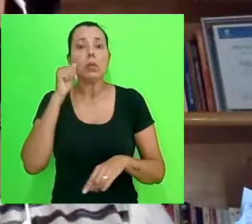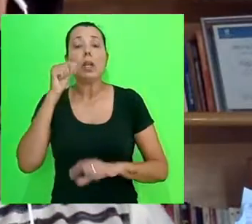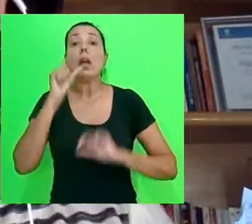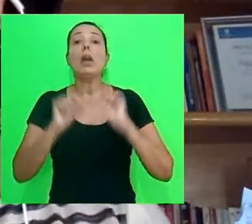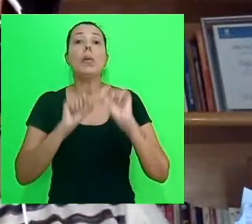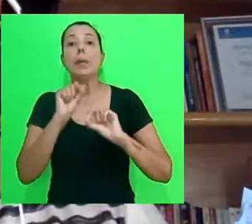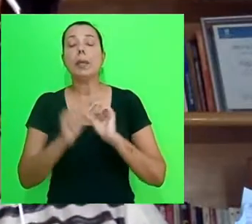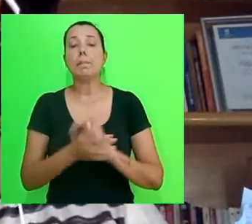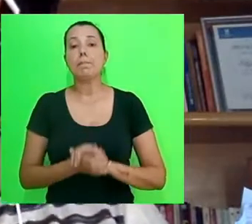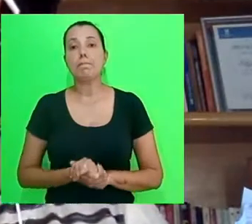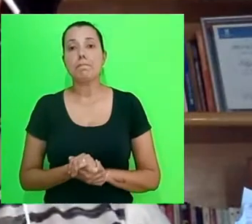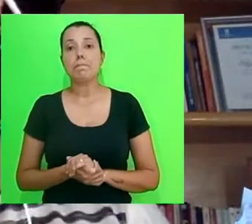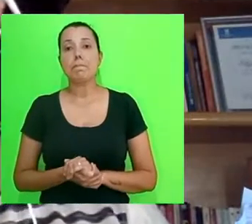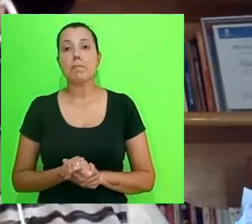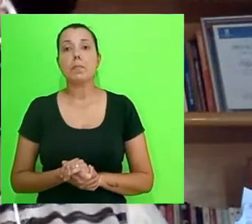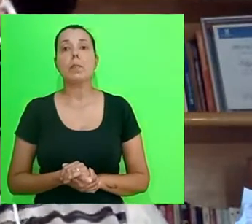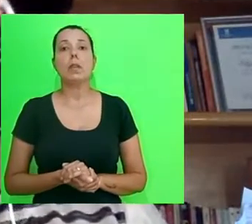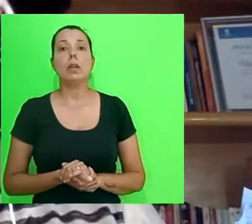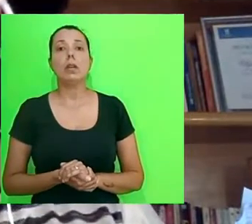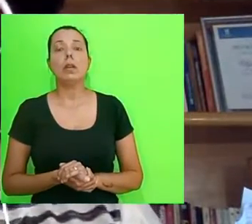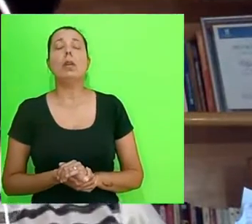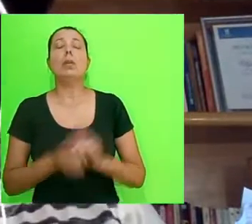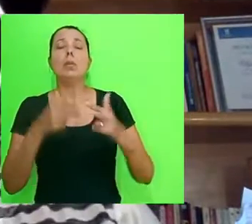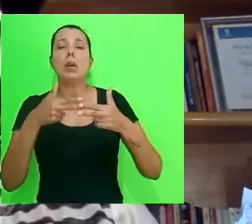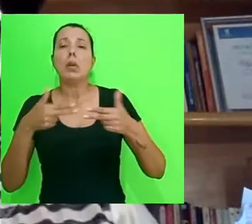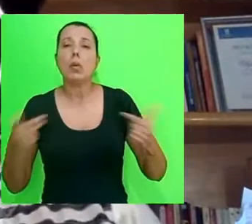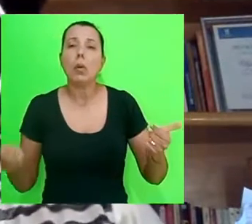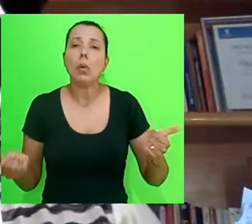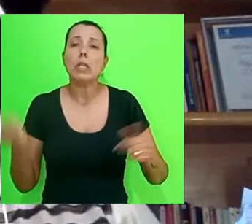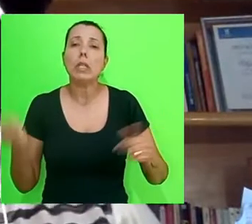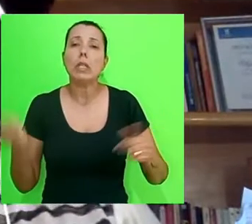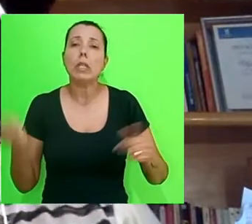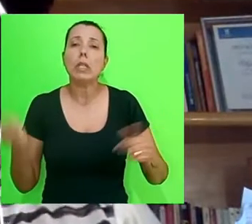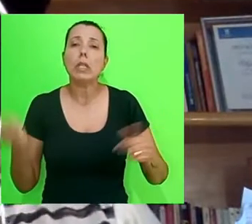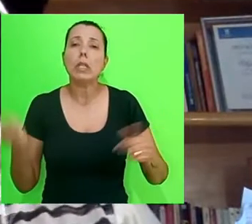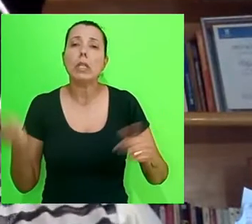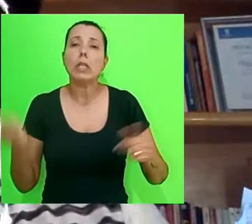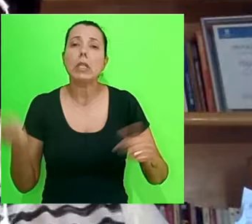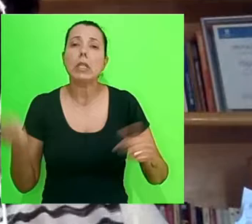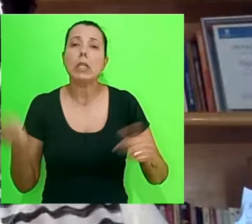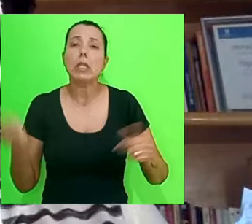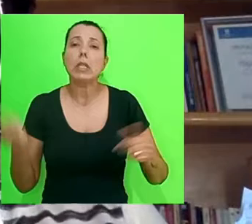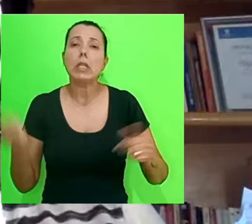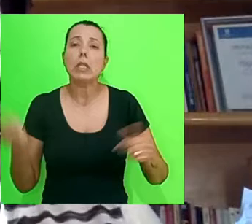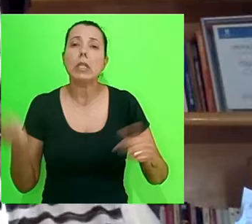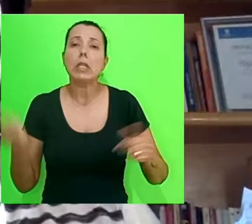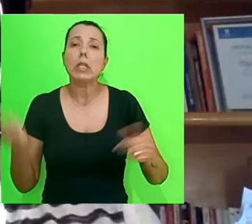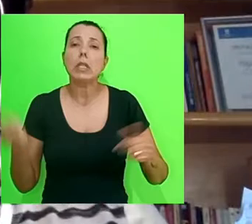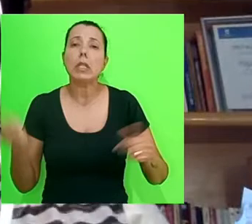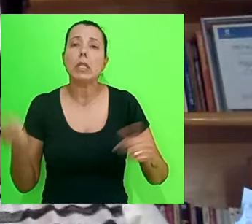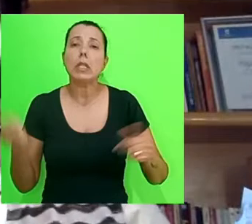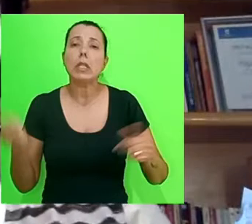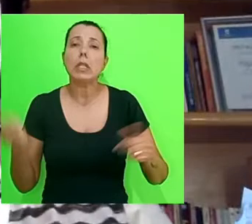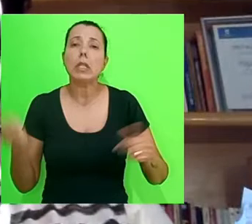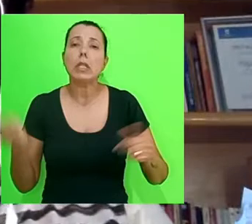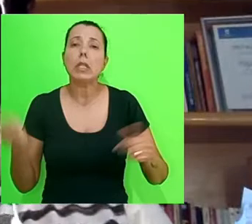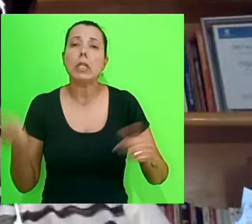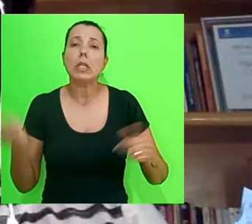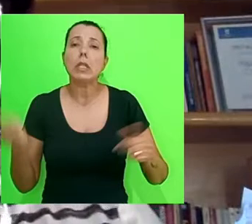um processo de dimensão histórica, né? O que nós temos no momento da pandemia,